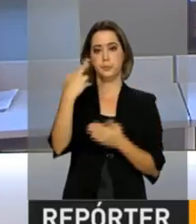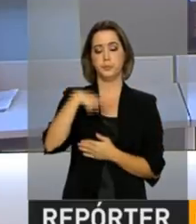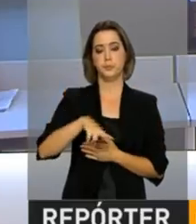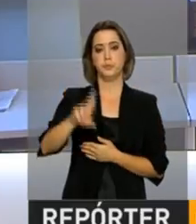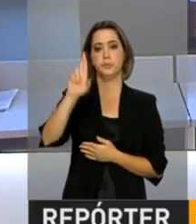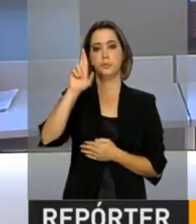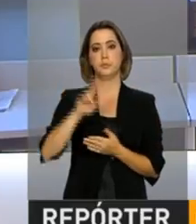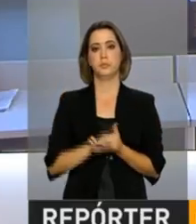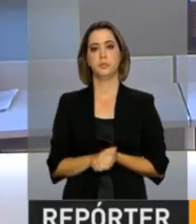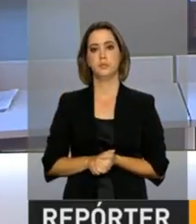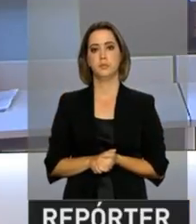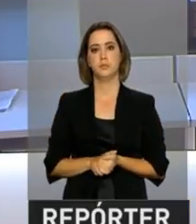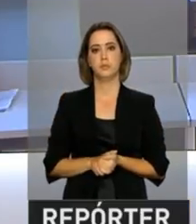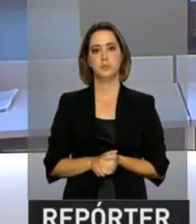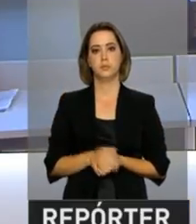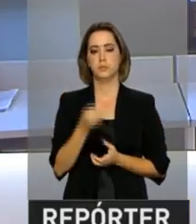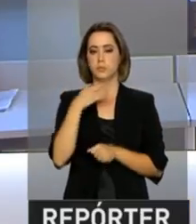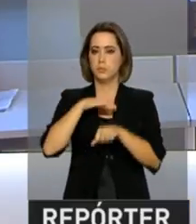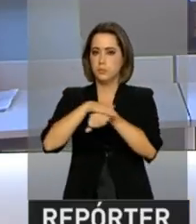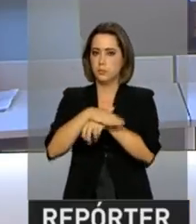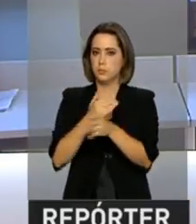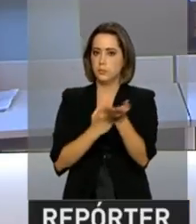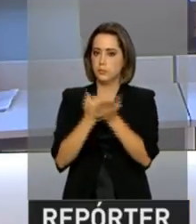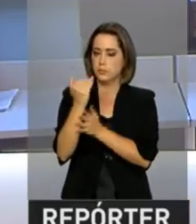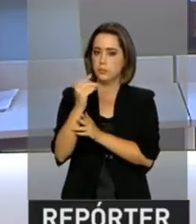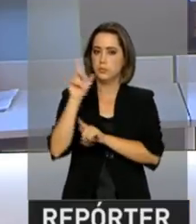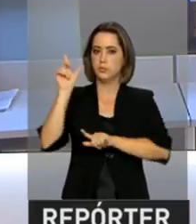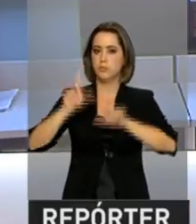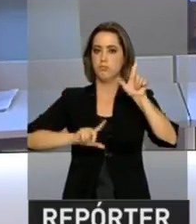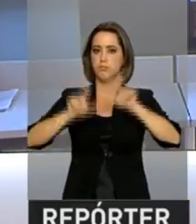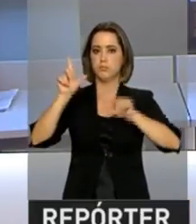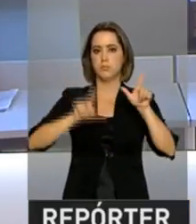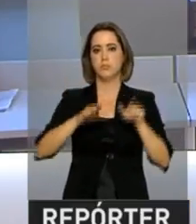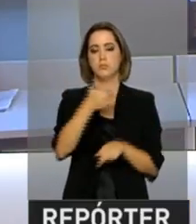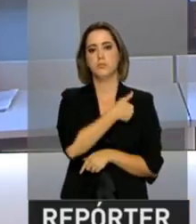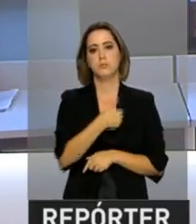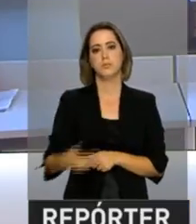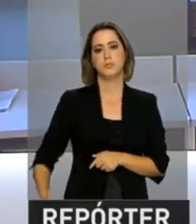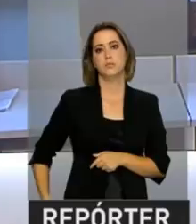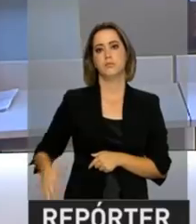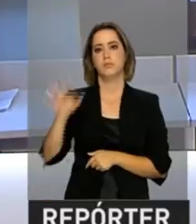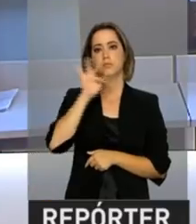edição do Repórter NBR. Uma boa noite para você e continue com a gente